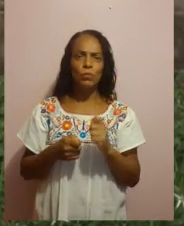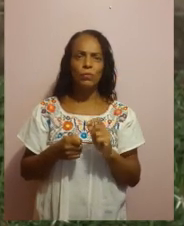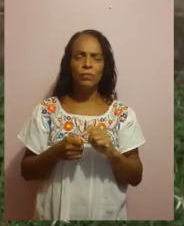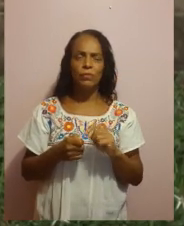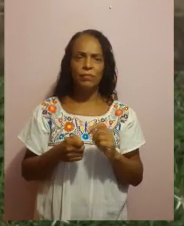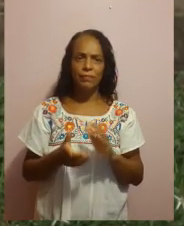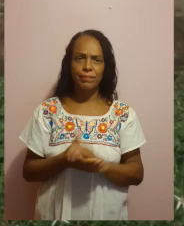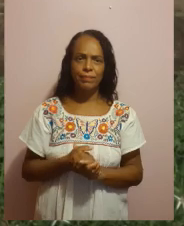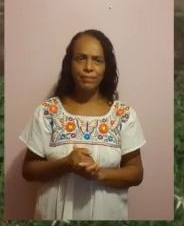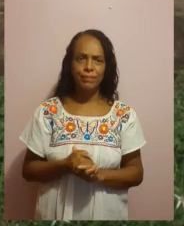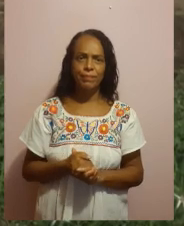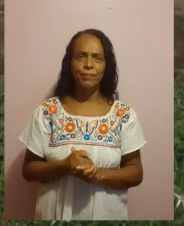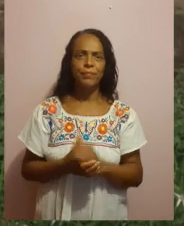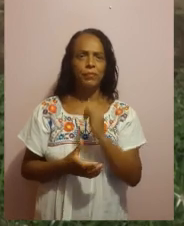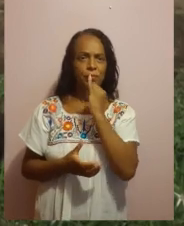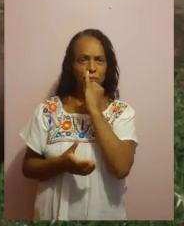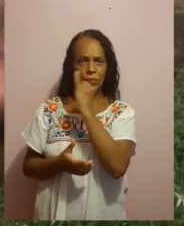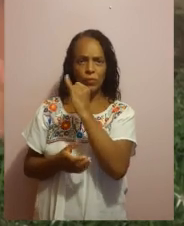Aí,